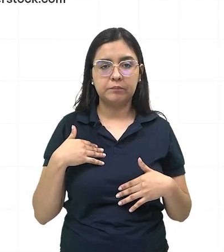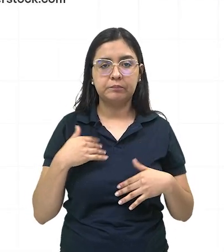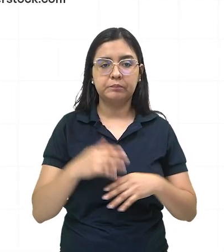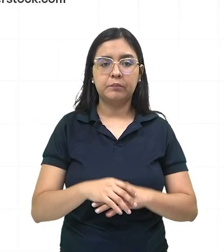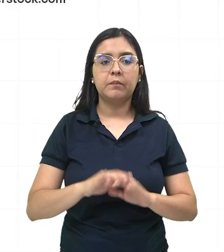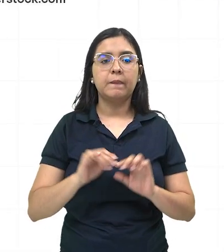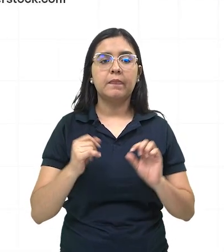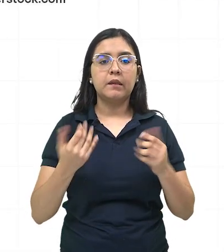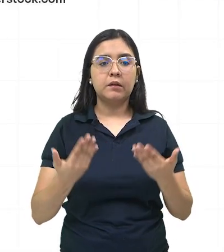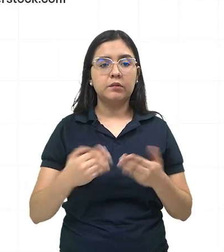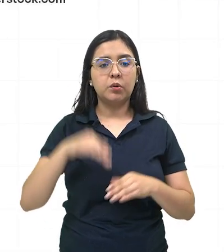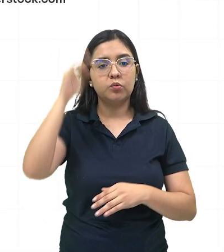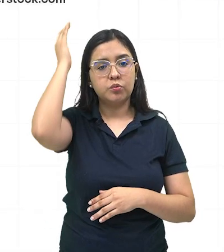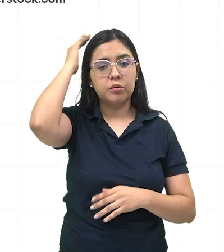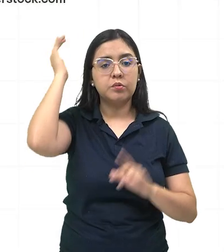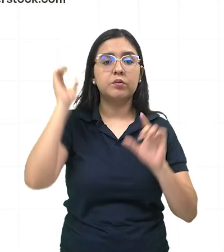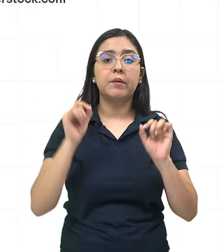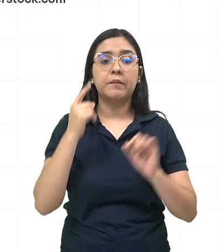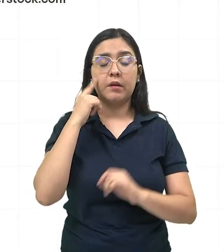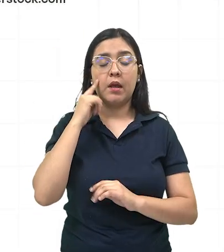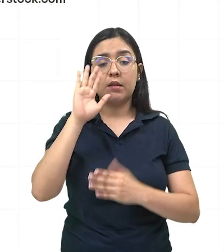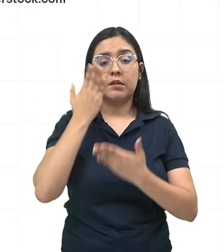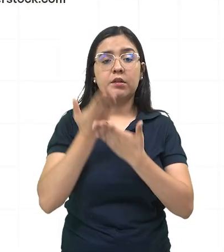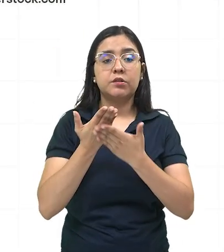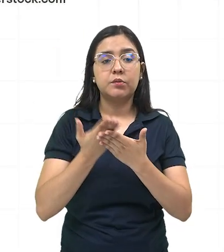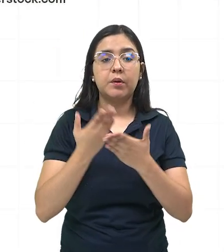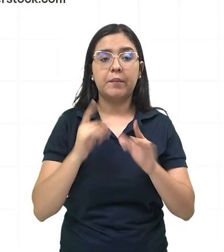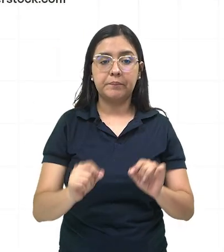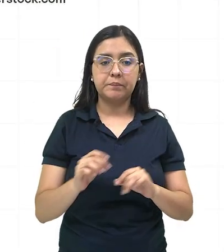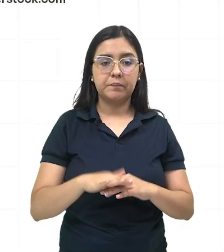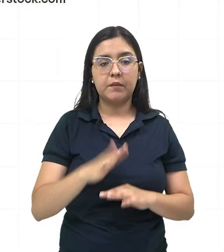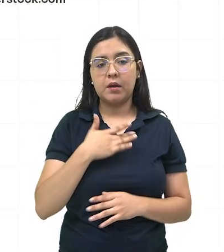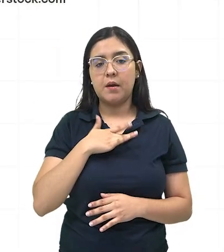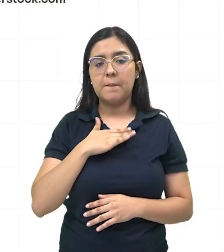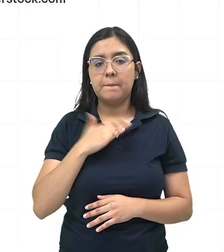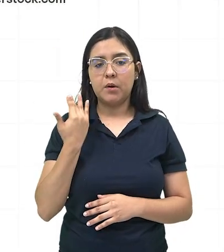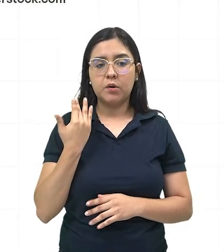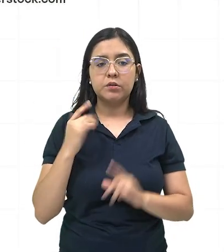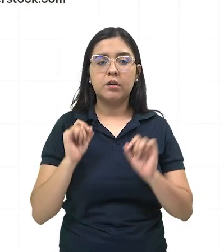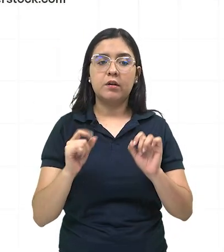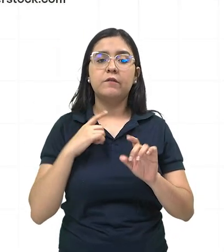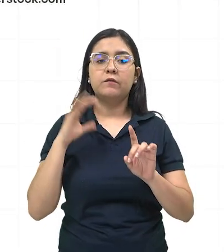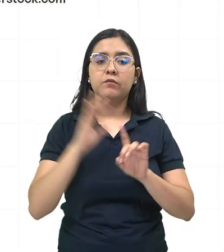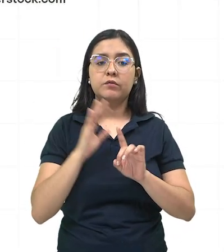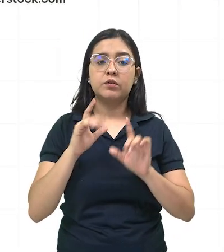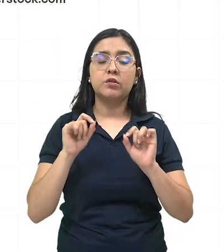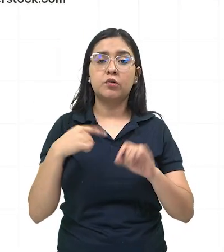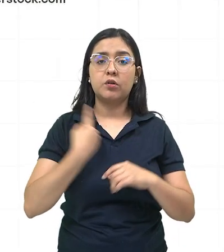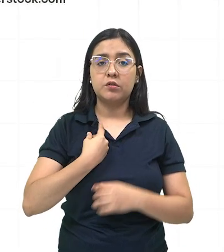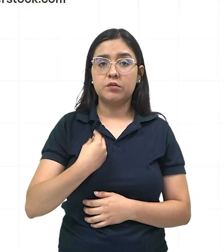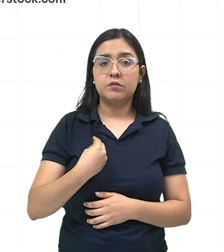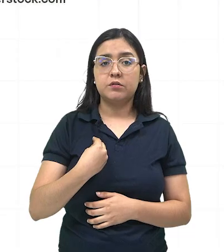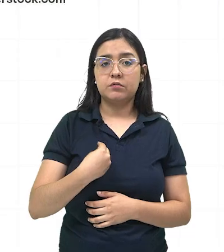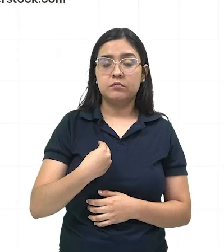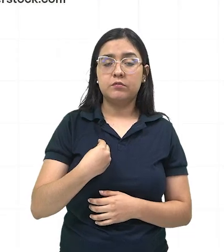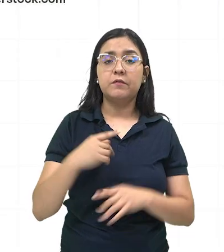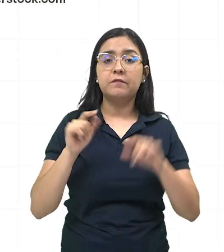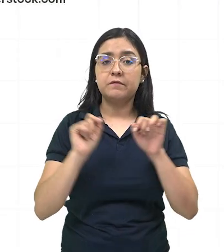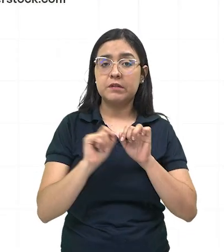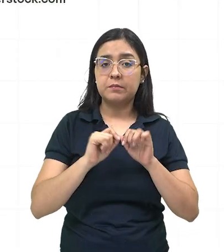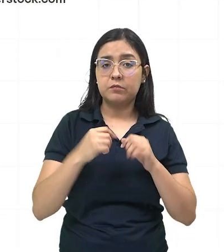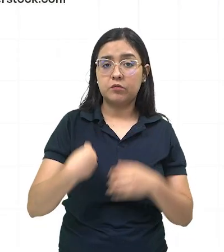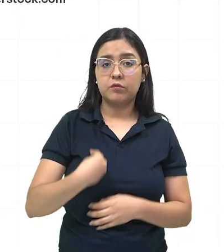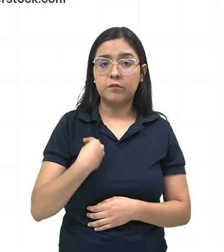Os judeus, é bem interessante, eles acreditam que a morte terá influência no que fizemos em vida,